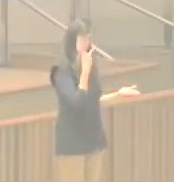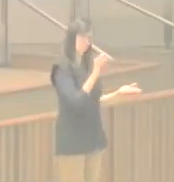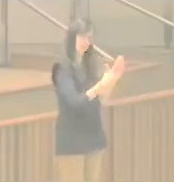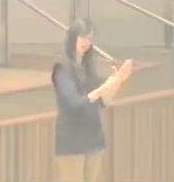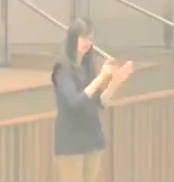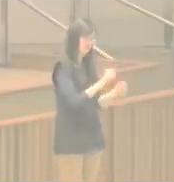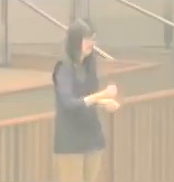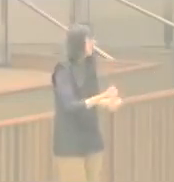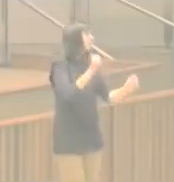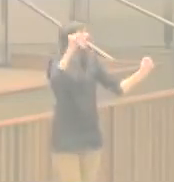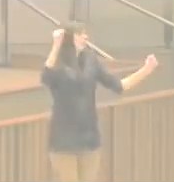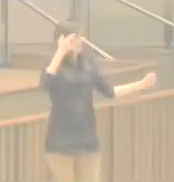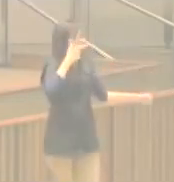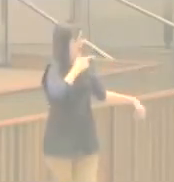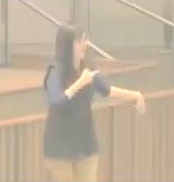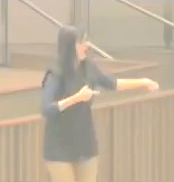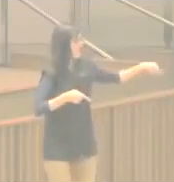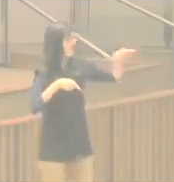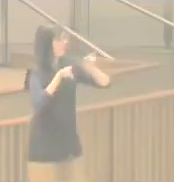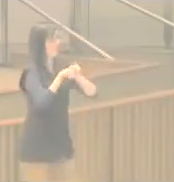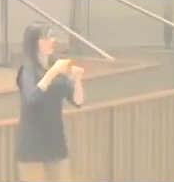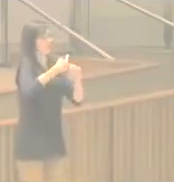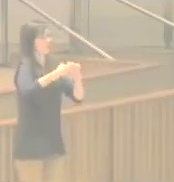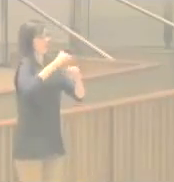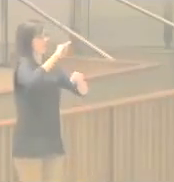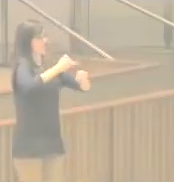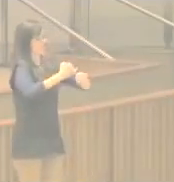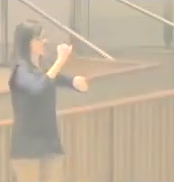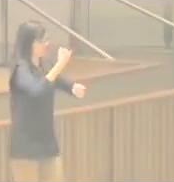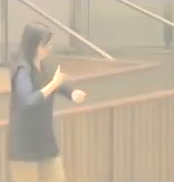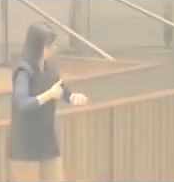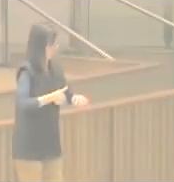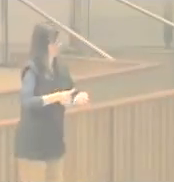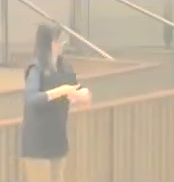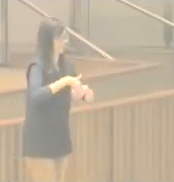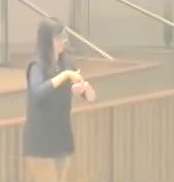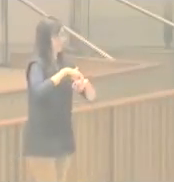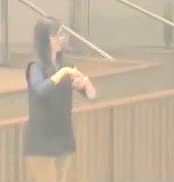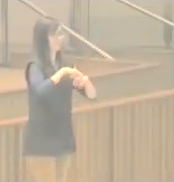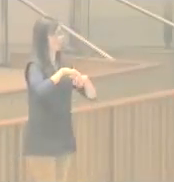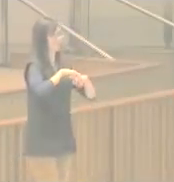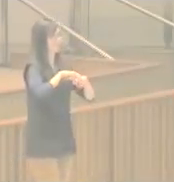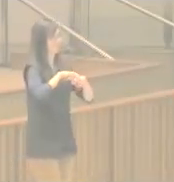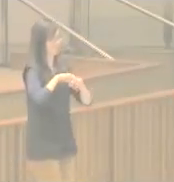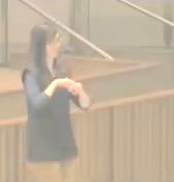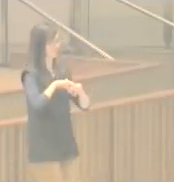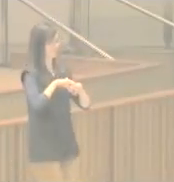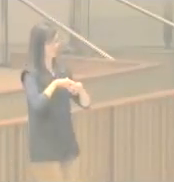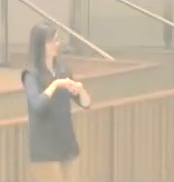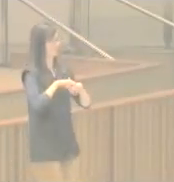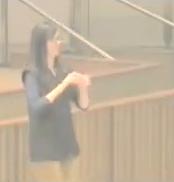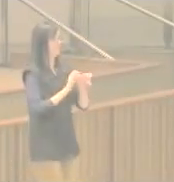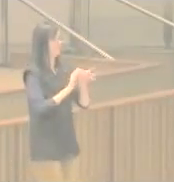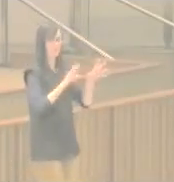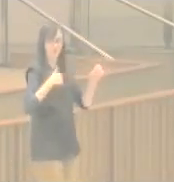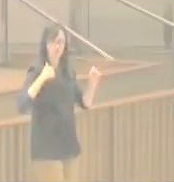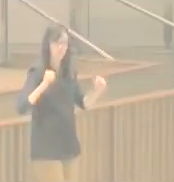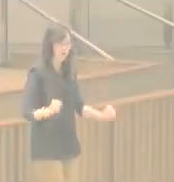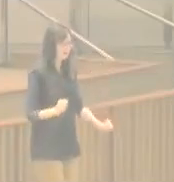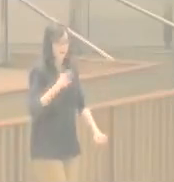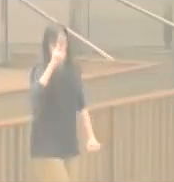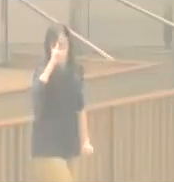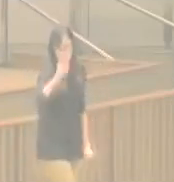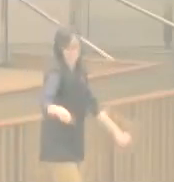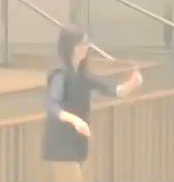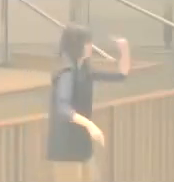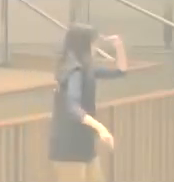Ele é reconduzido à cidade de Jerusalém, é recolocado no trono, é lhe dada autoridade e permissão para fortificar a